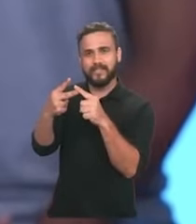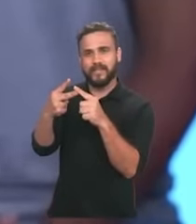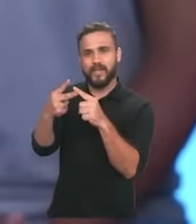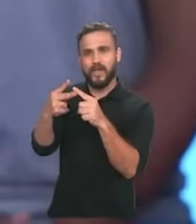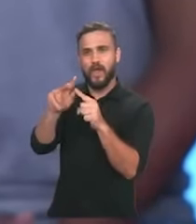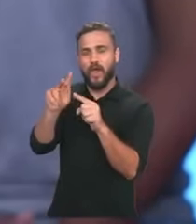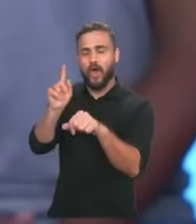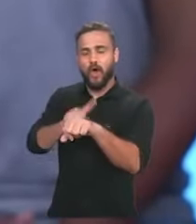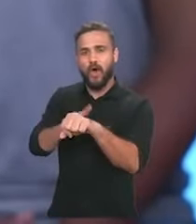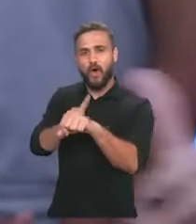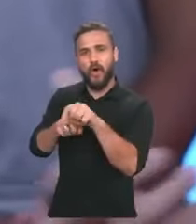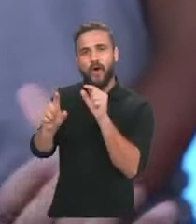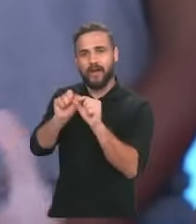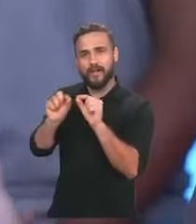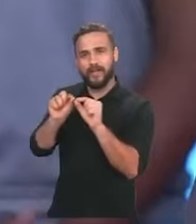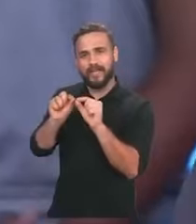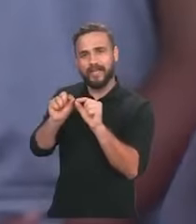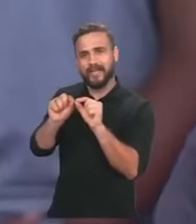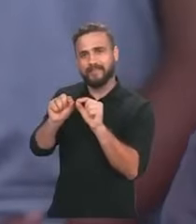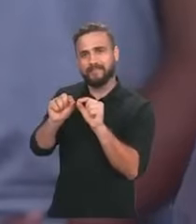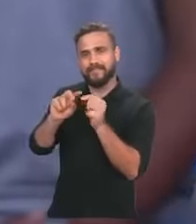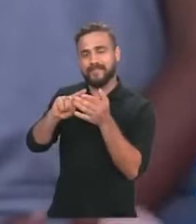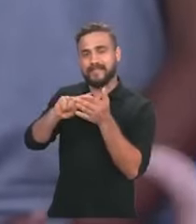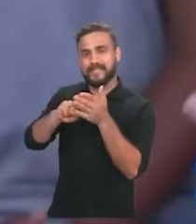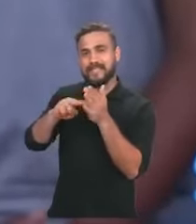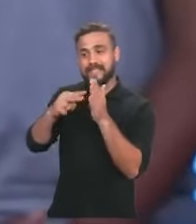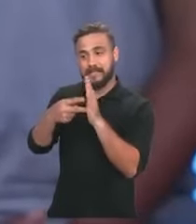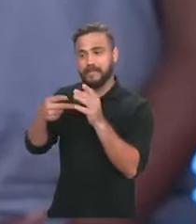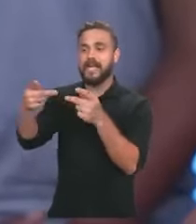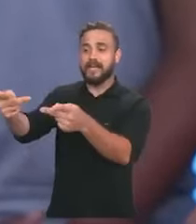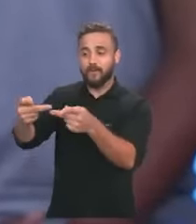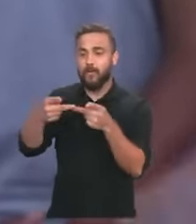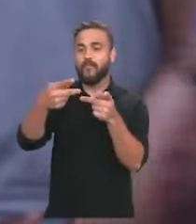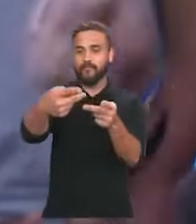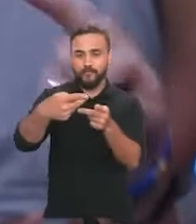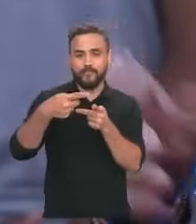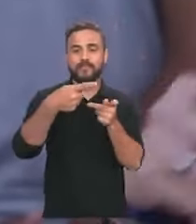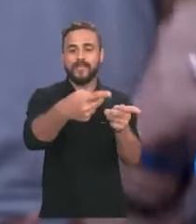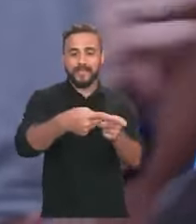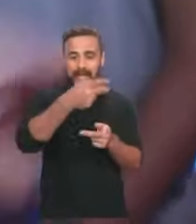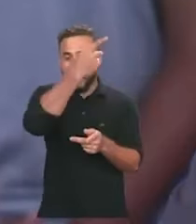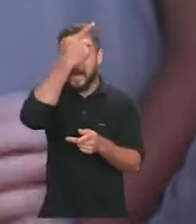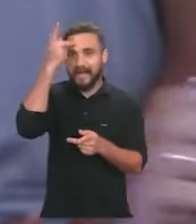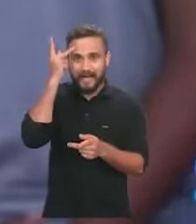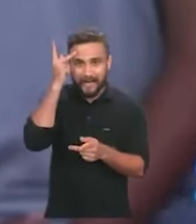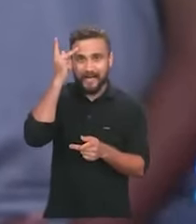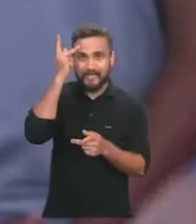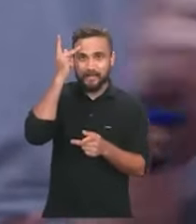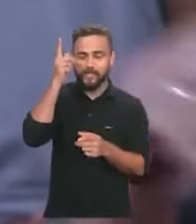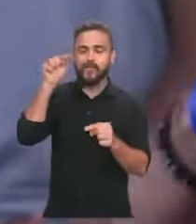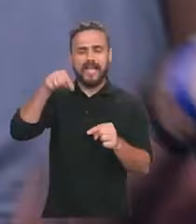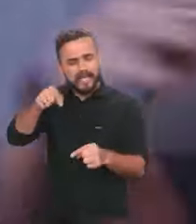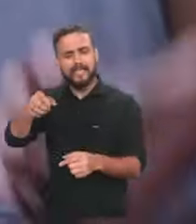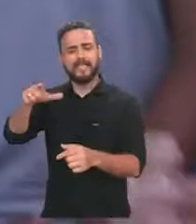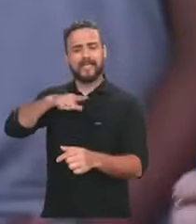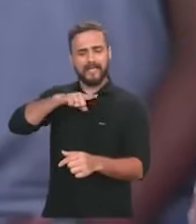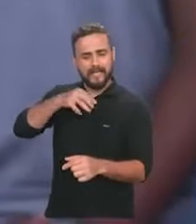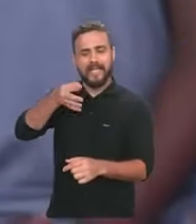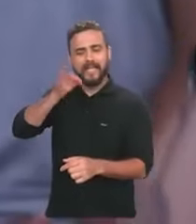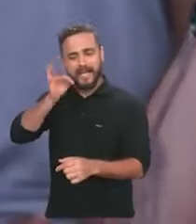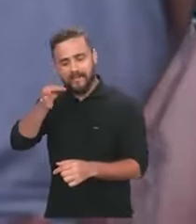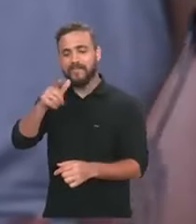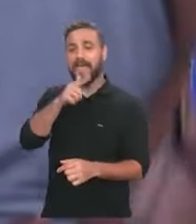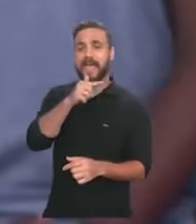onde chegam os peregrinos e nós começamos a convidar os peregrinos para vir para um lugar onde tem café, água, um lugar